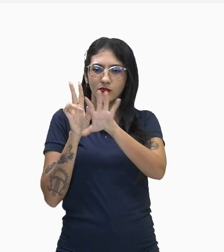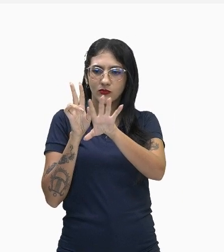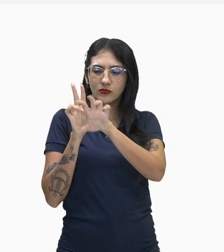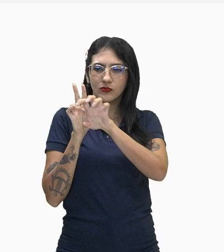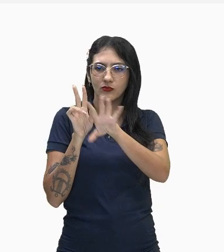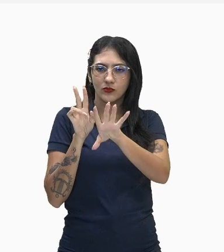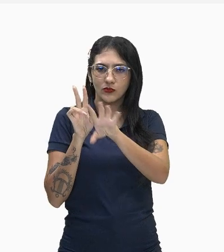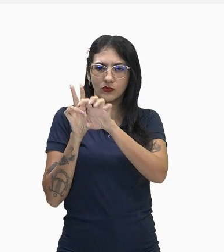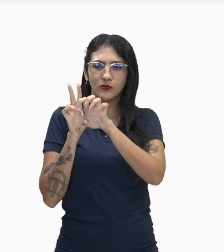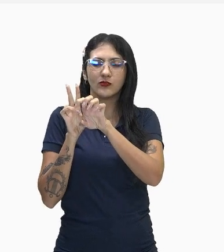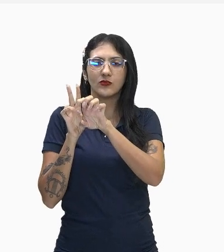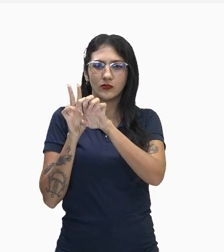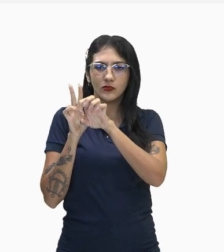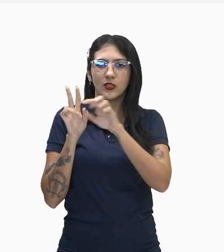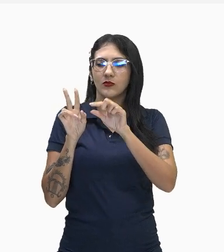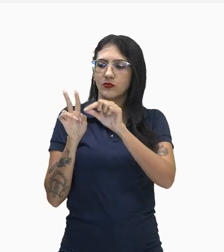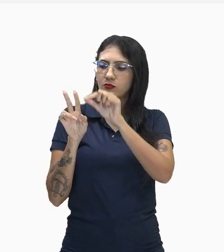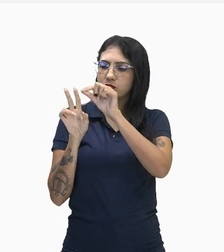turbinas, e dos